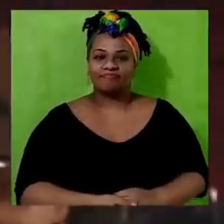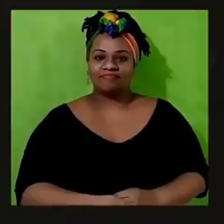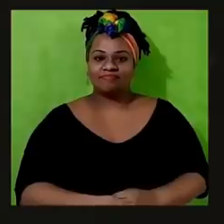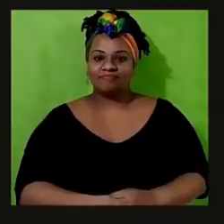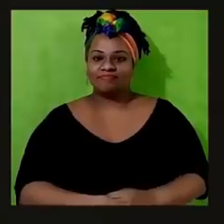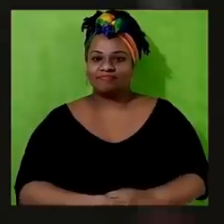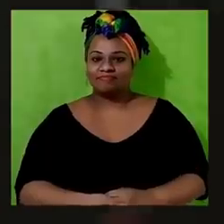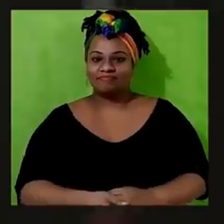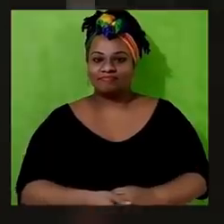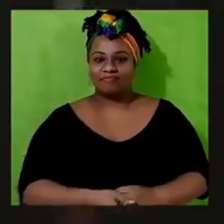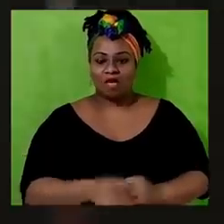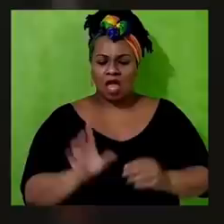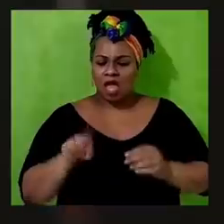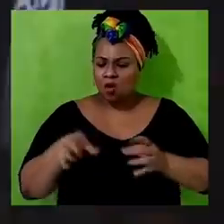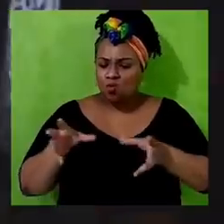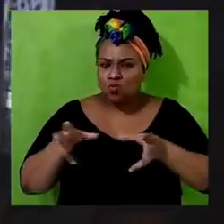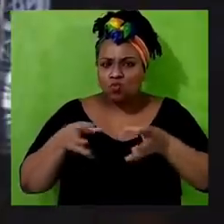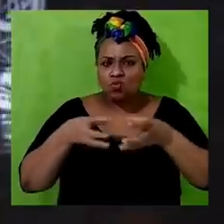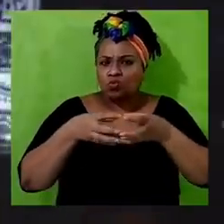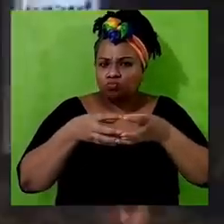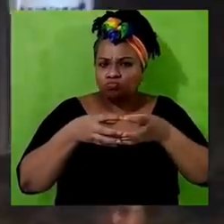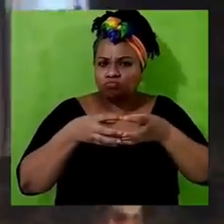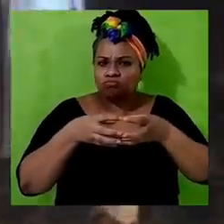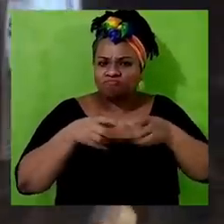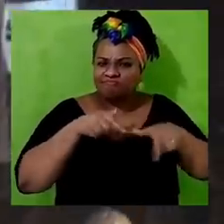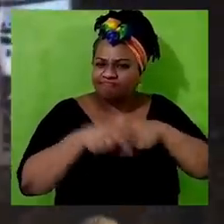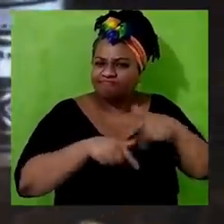É. Uma equipe